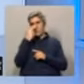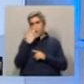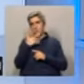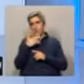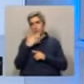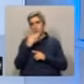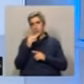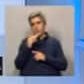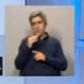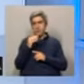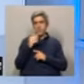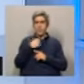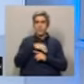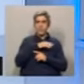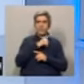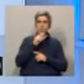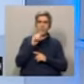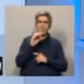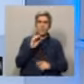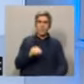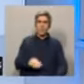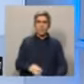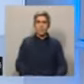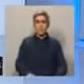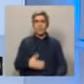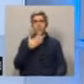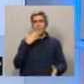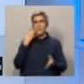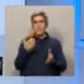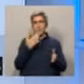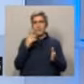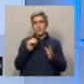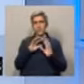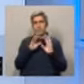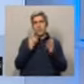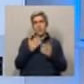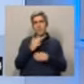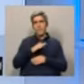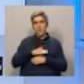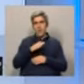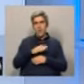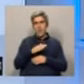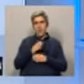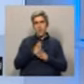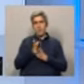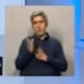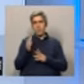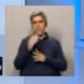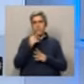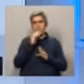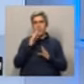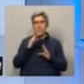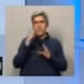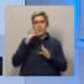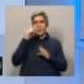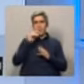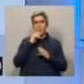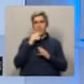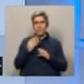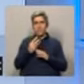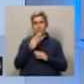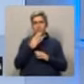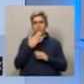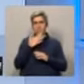irá aos 14, Coimbra também aos 14. O vento também aqui, de um modo geral, fraco, sem uma direção definida, exceto nas terras altas, onde poderá ser fraco a